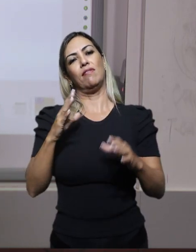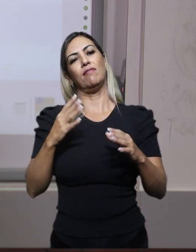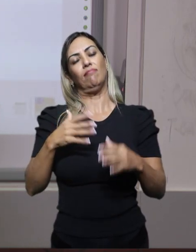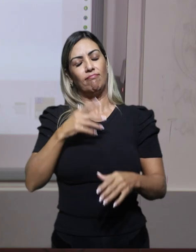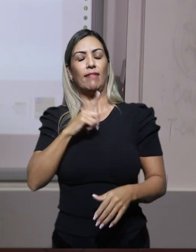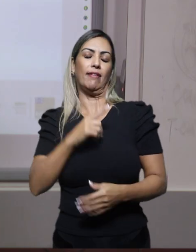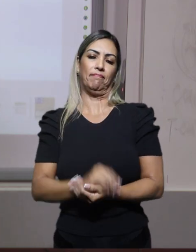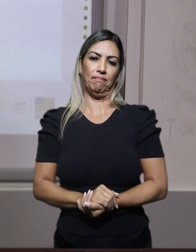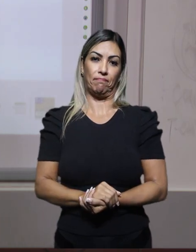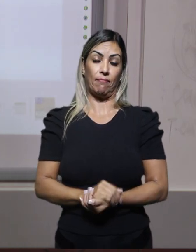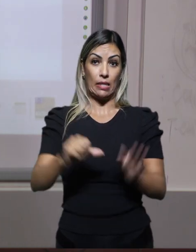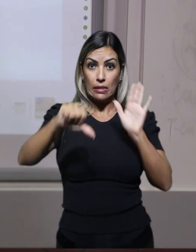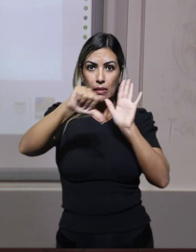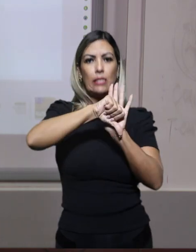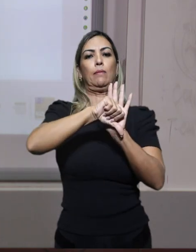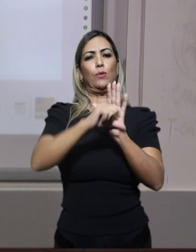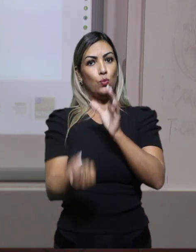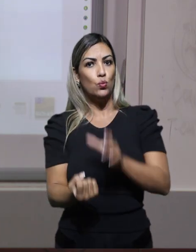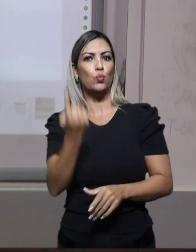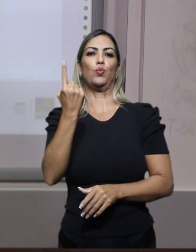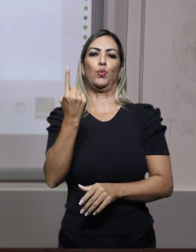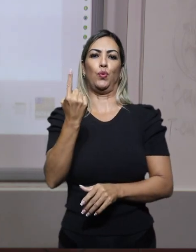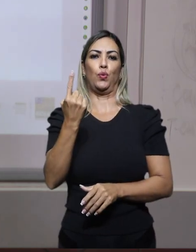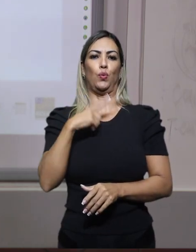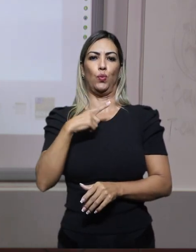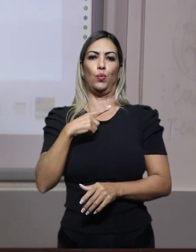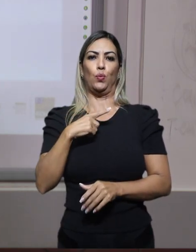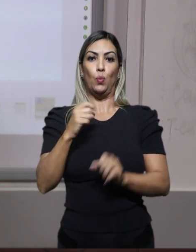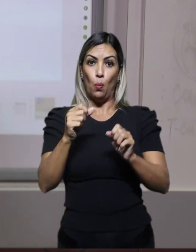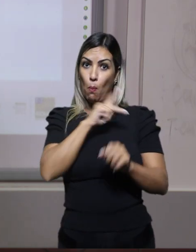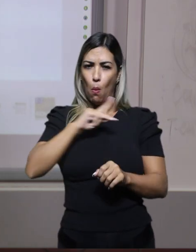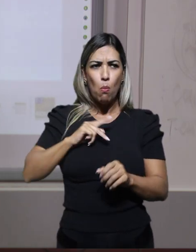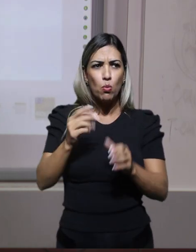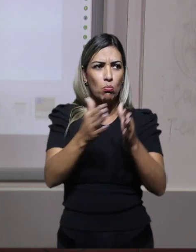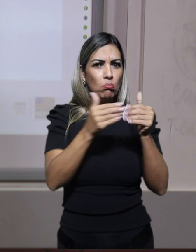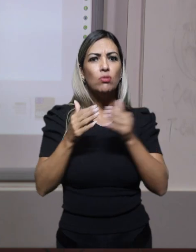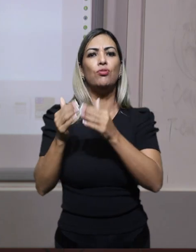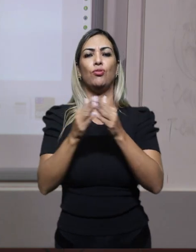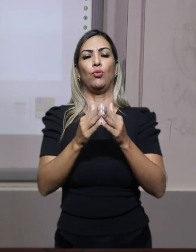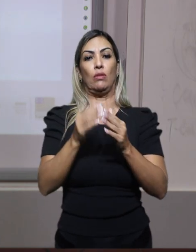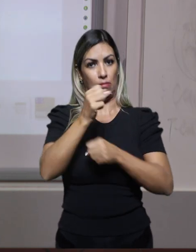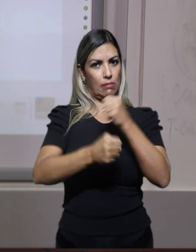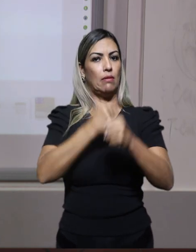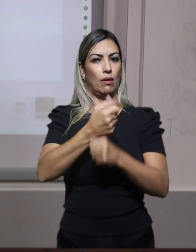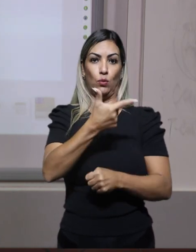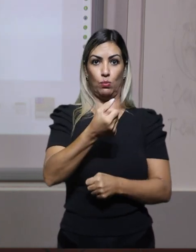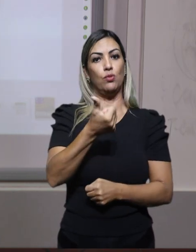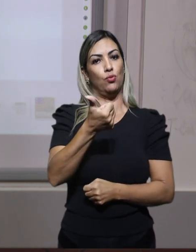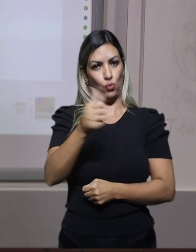Esse crime, ele surgiu no clamor público nesse ano de